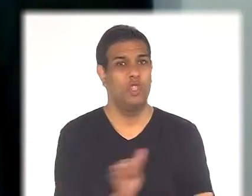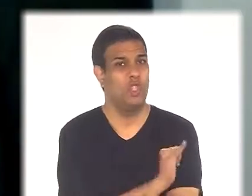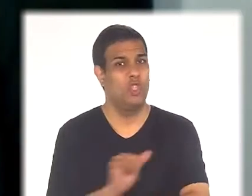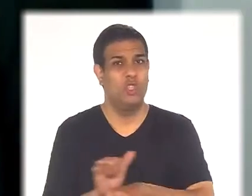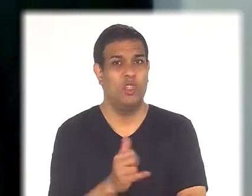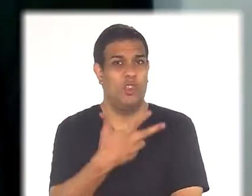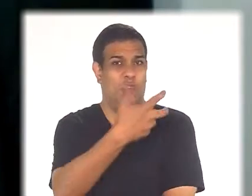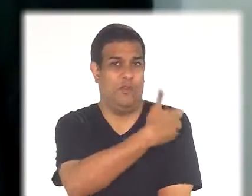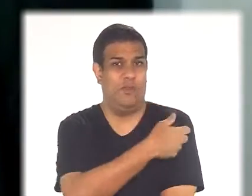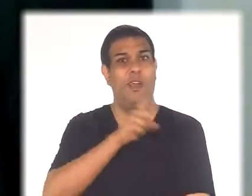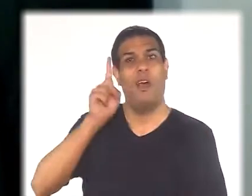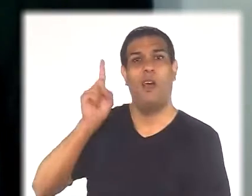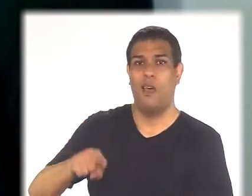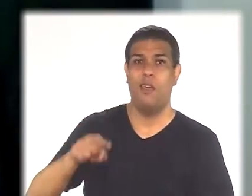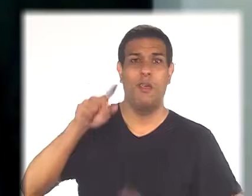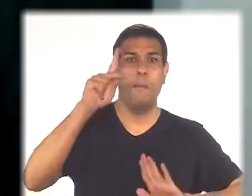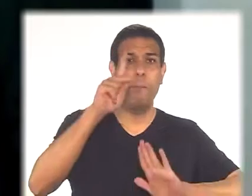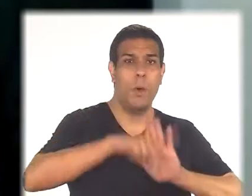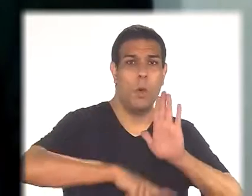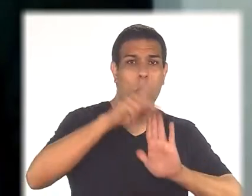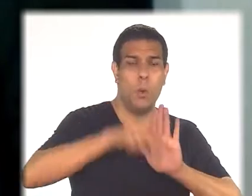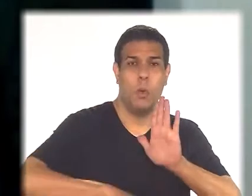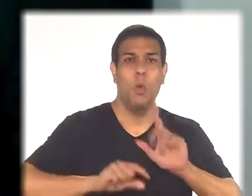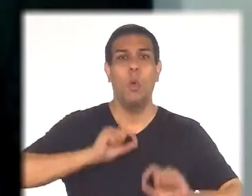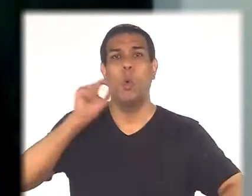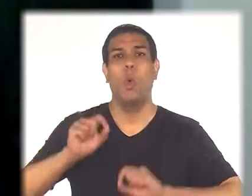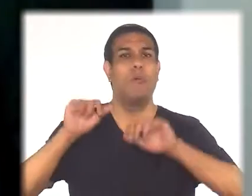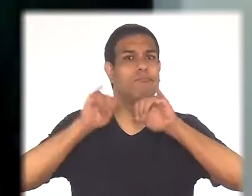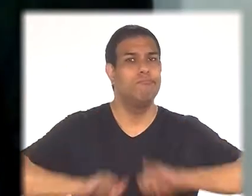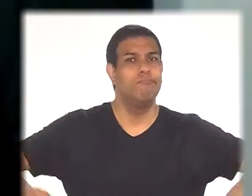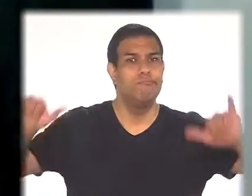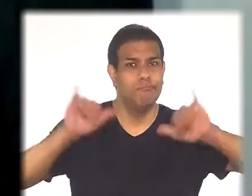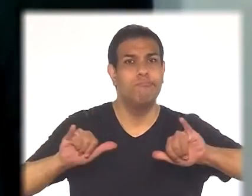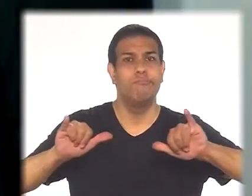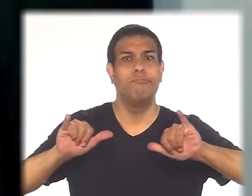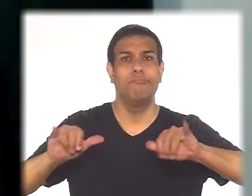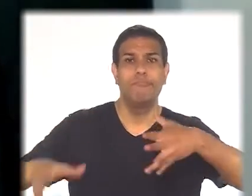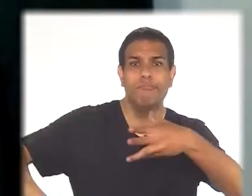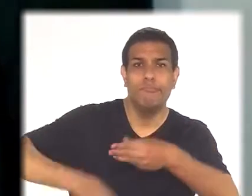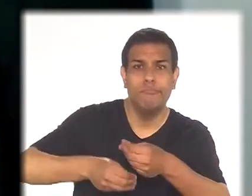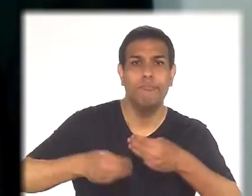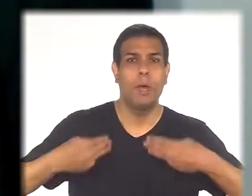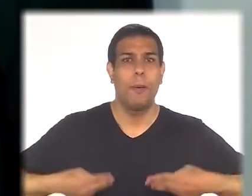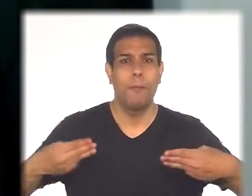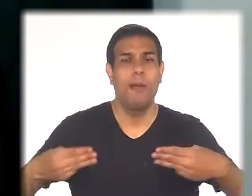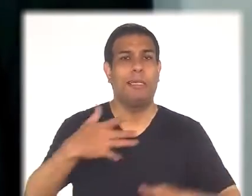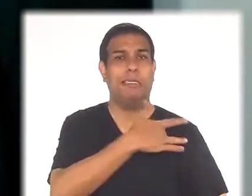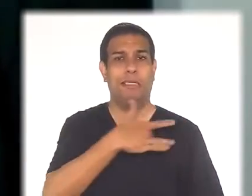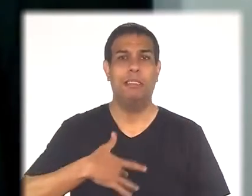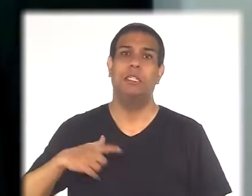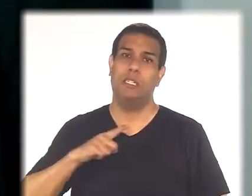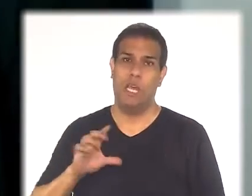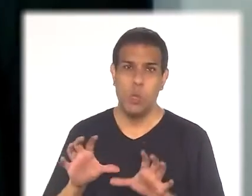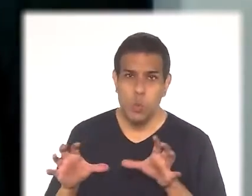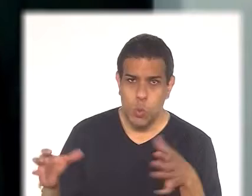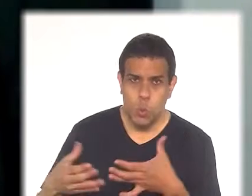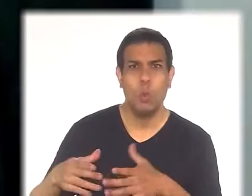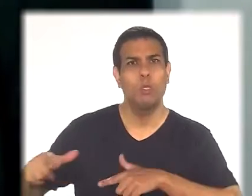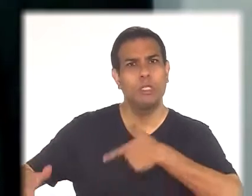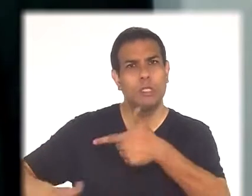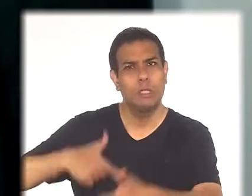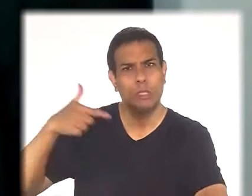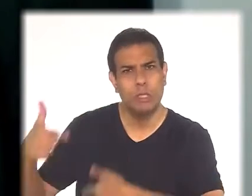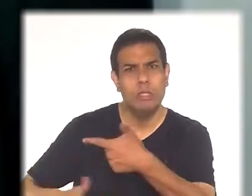e a estratégia de vacinação é o Programa Nacional de Imunizações, né, do Ministério da Saúde, que está com um grupo